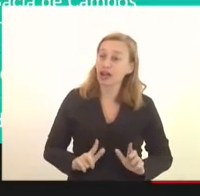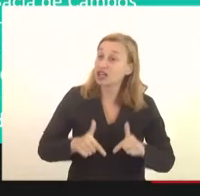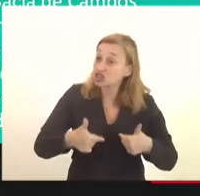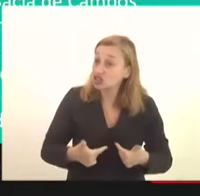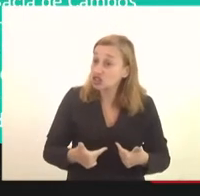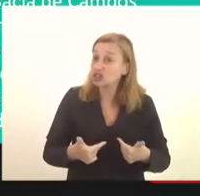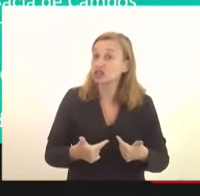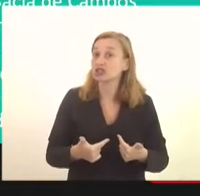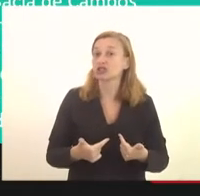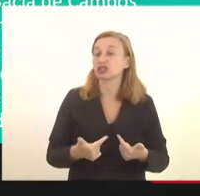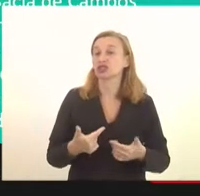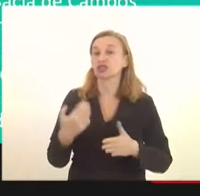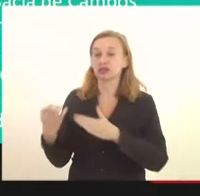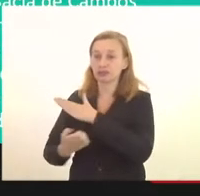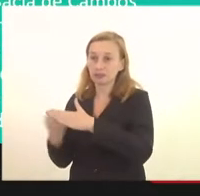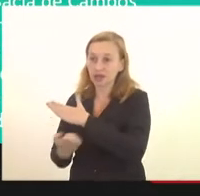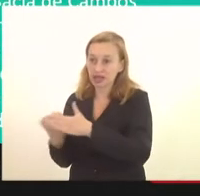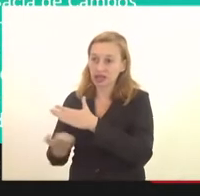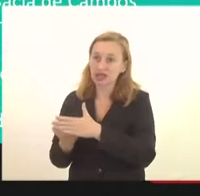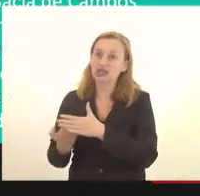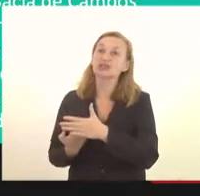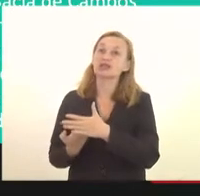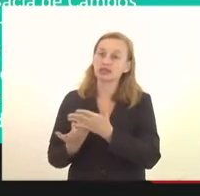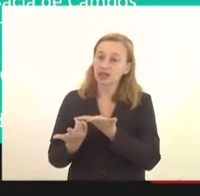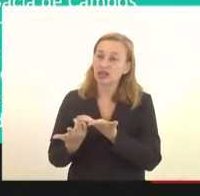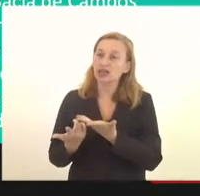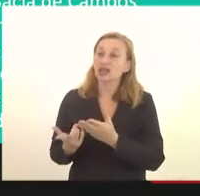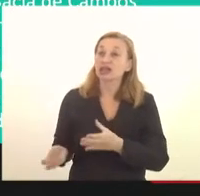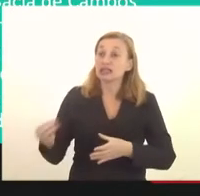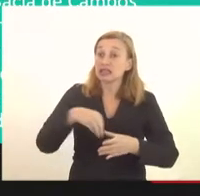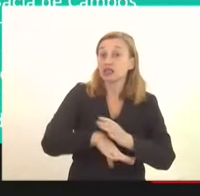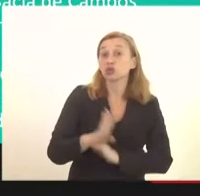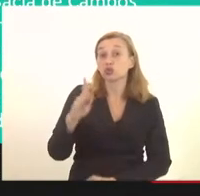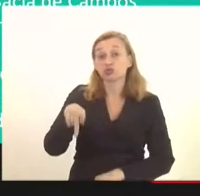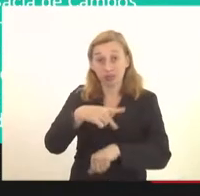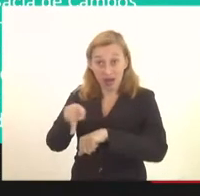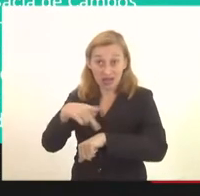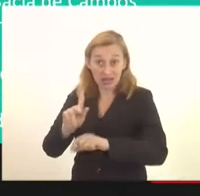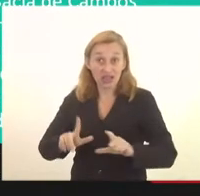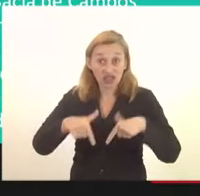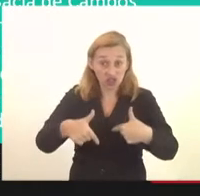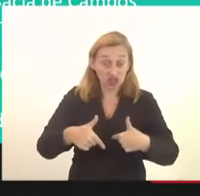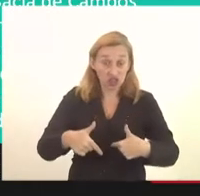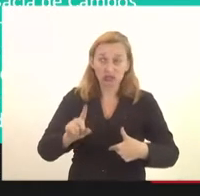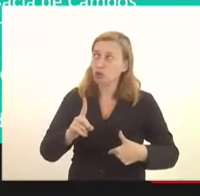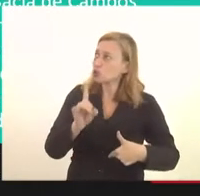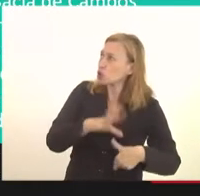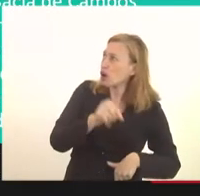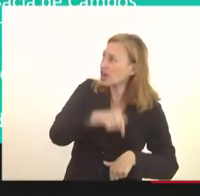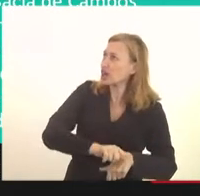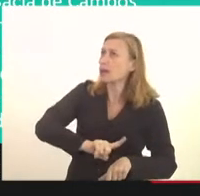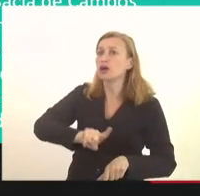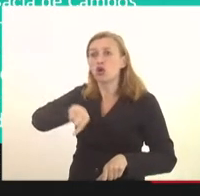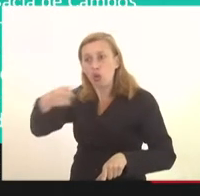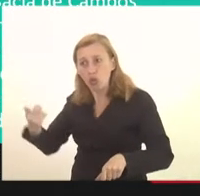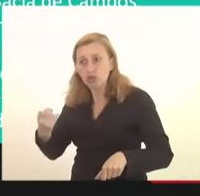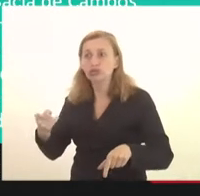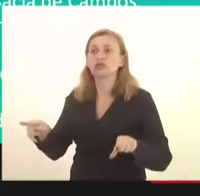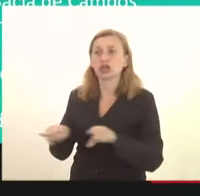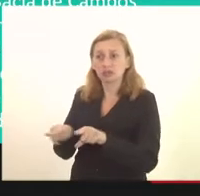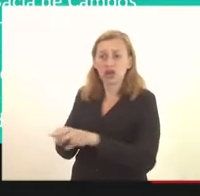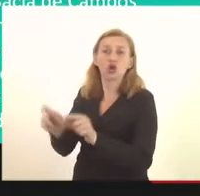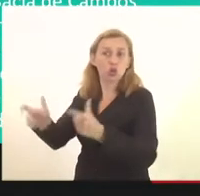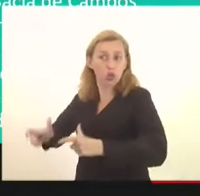operacionalizar a empresa e essa entrada, esse início da empresa aqui no país, e não só aqui, em qualquer outro local. Mas,